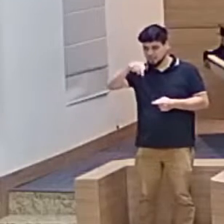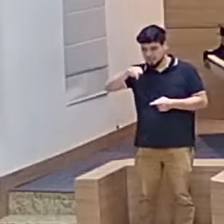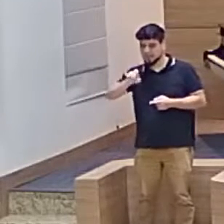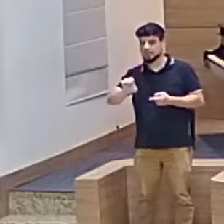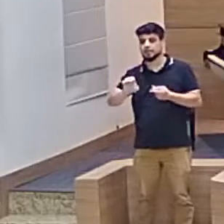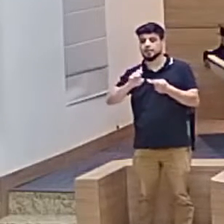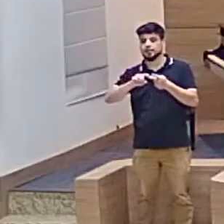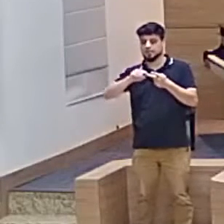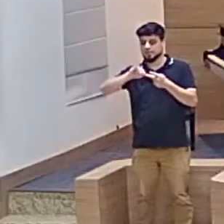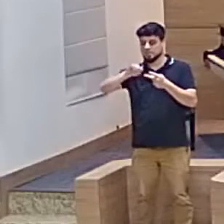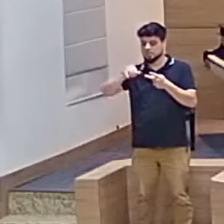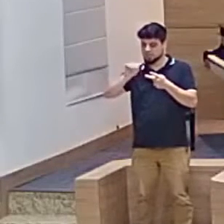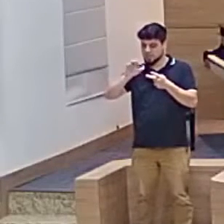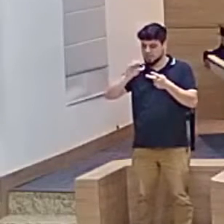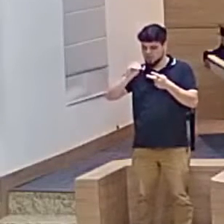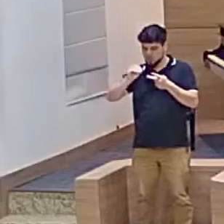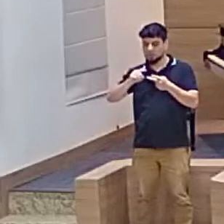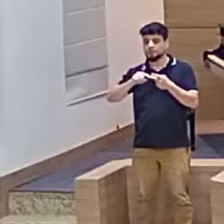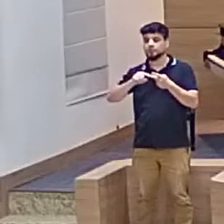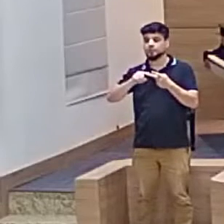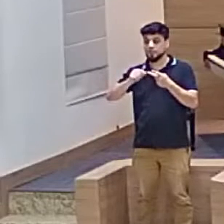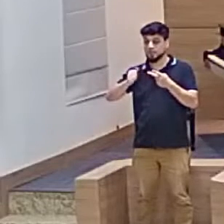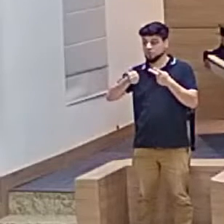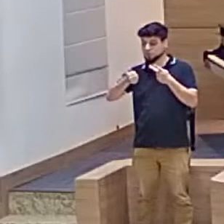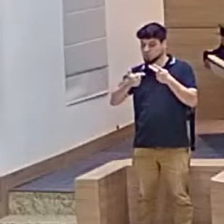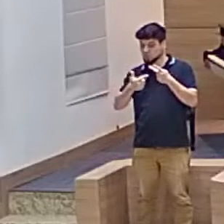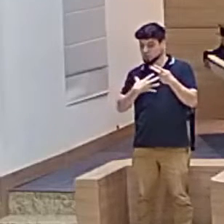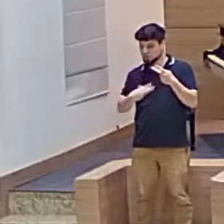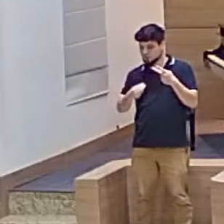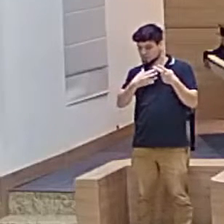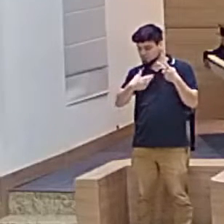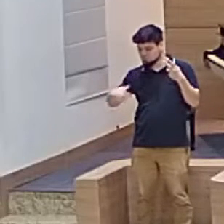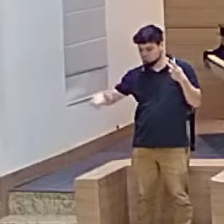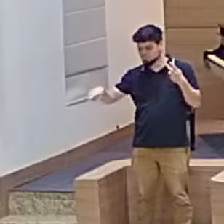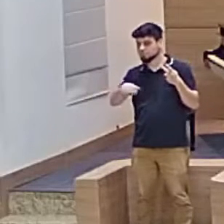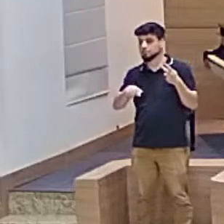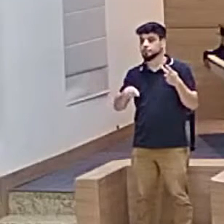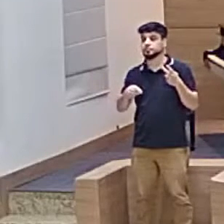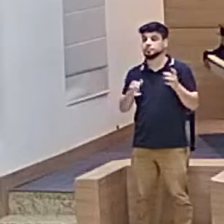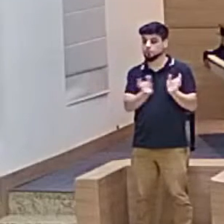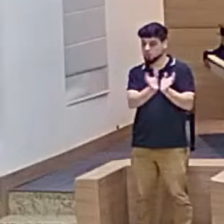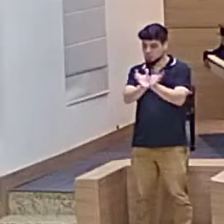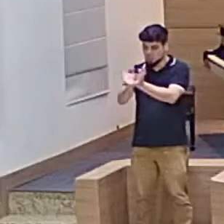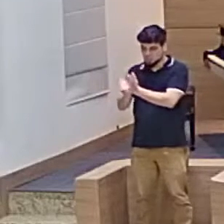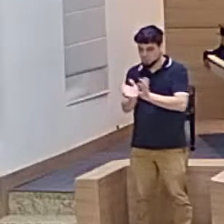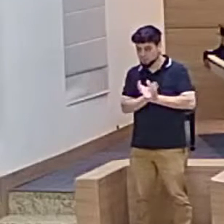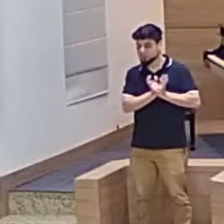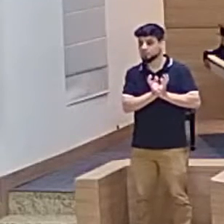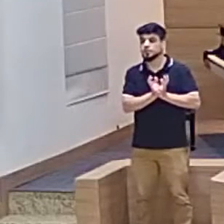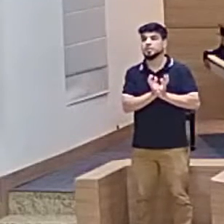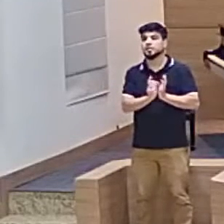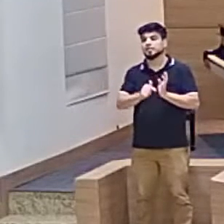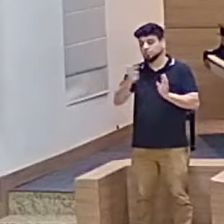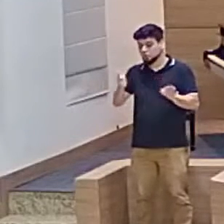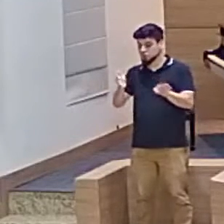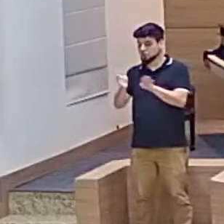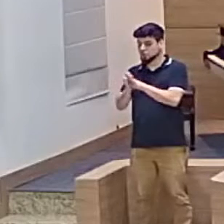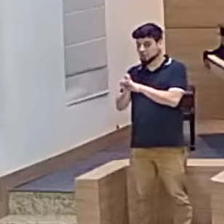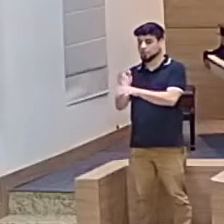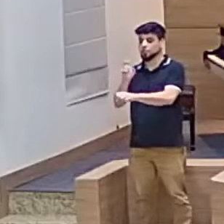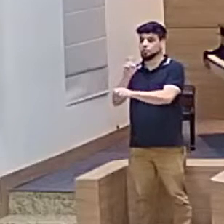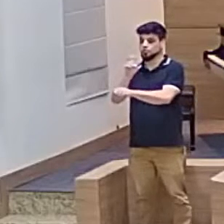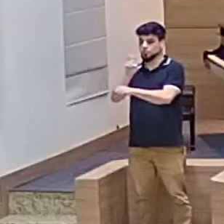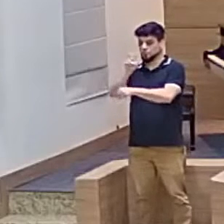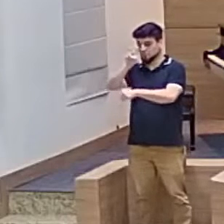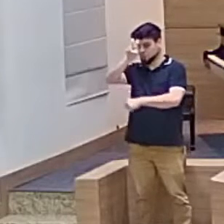doze tribos e aí o povo Israel chegando até o Egito no segundo momento o cativeiro no Egito o povo